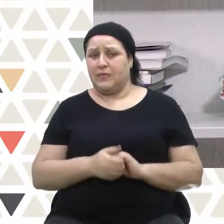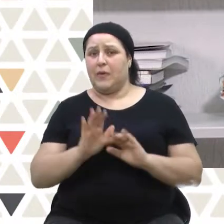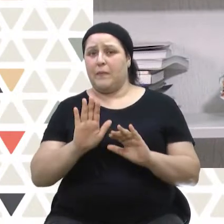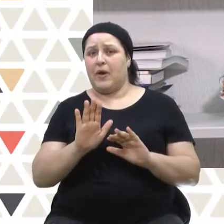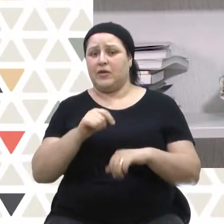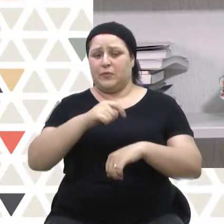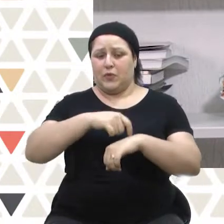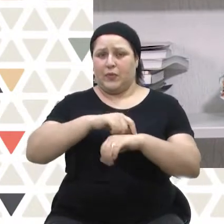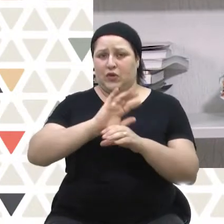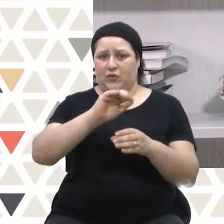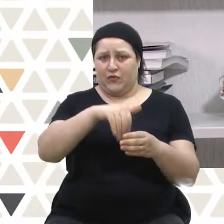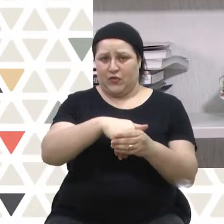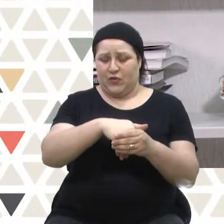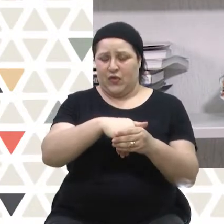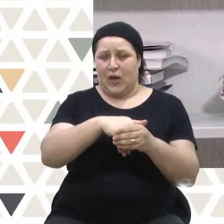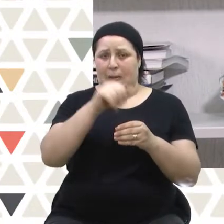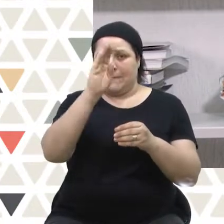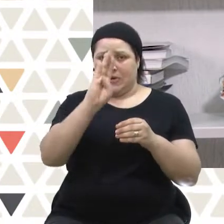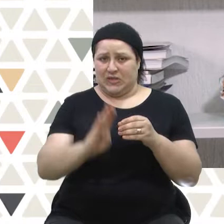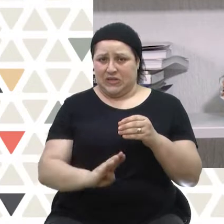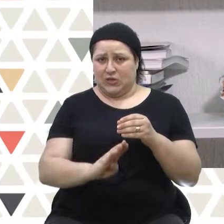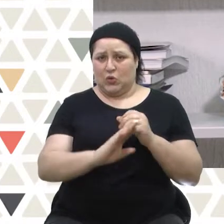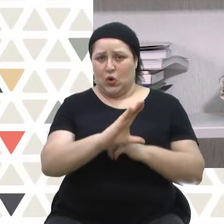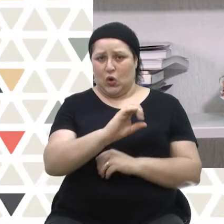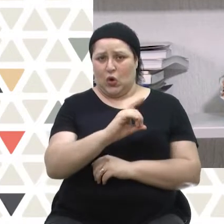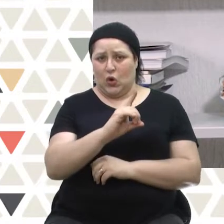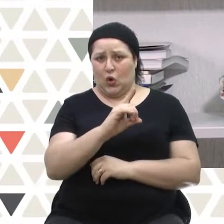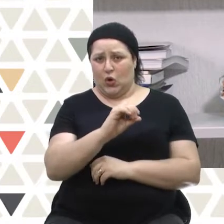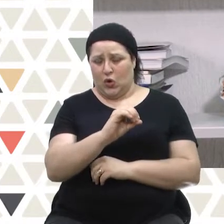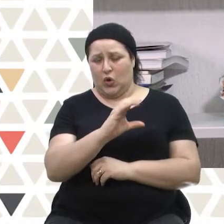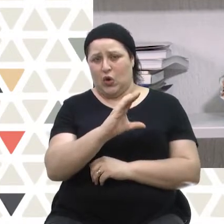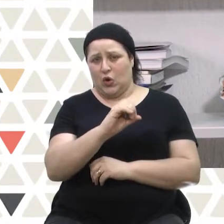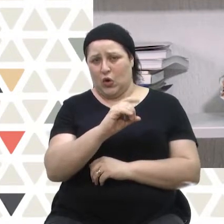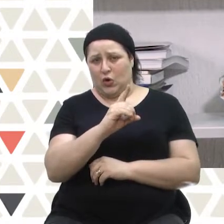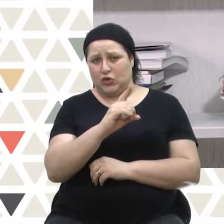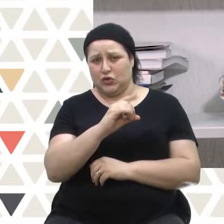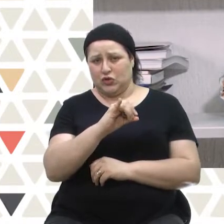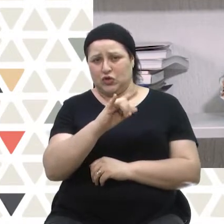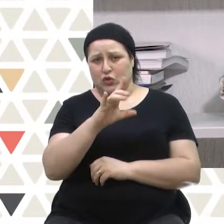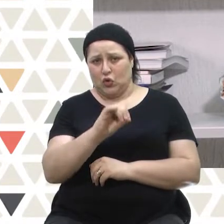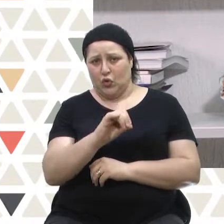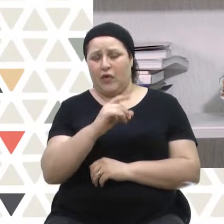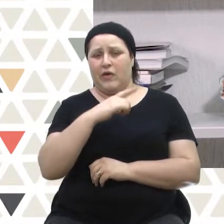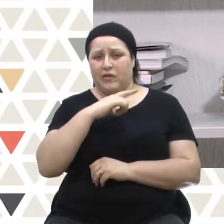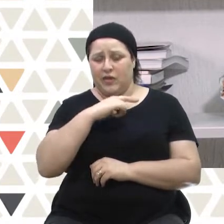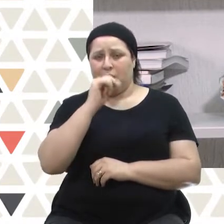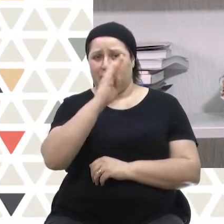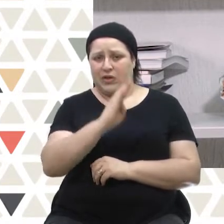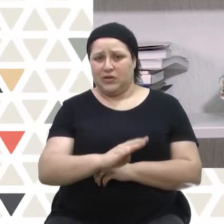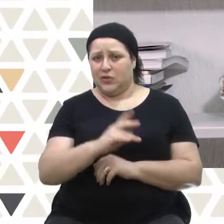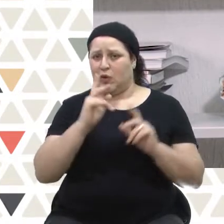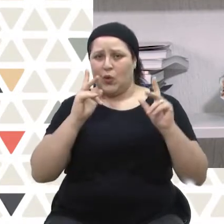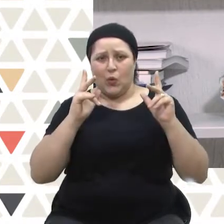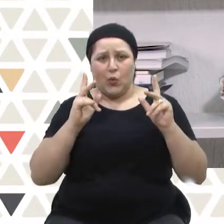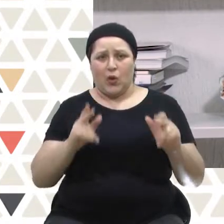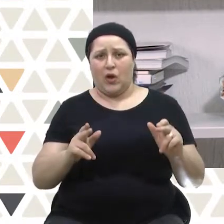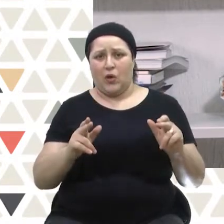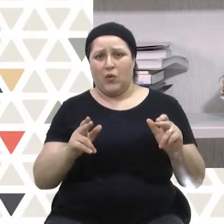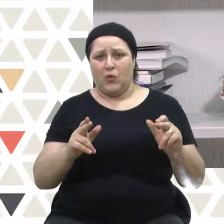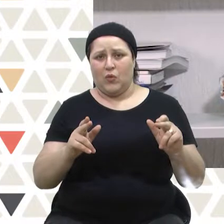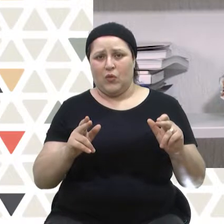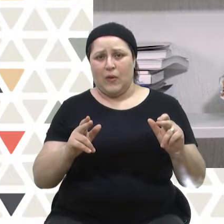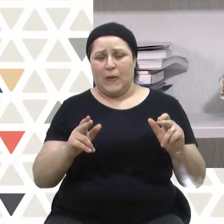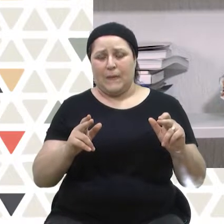responsabilização penal. Nas eleições, o Código Eleitoral brasileiro, ele reproduz os